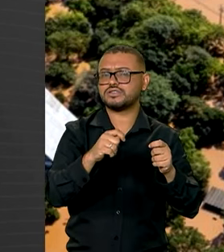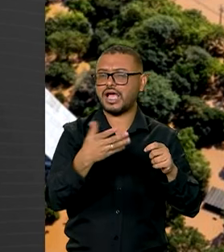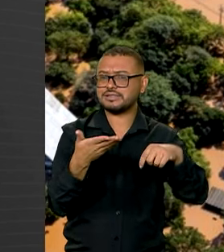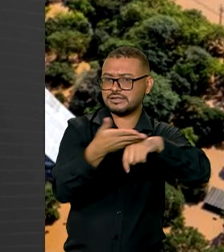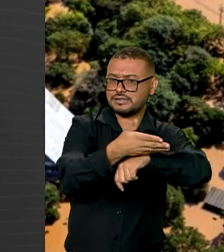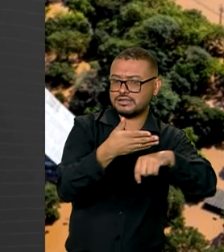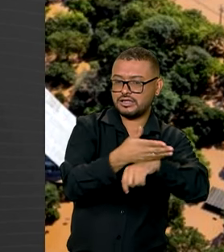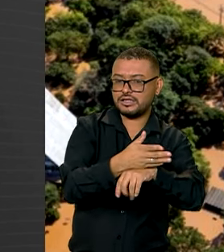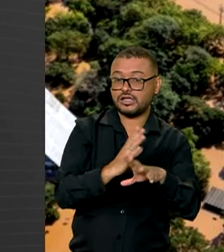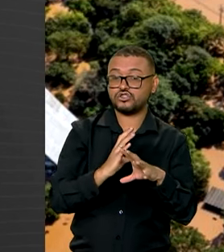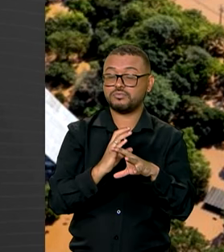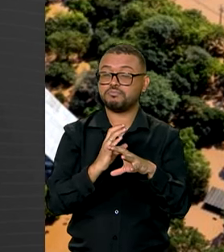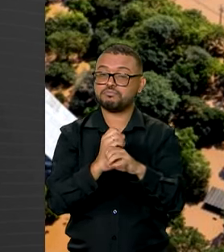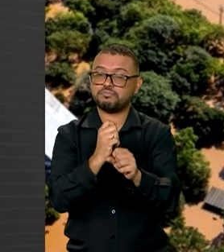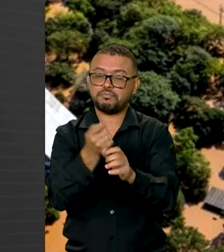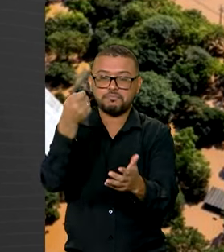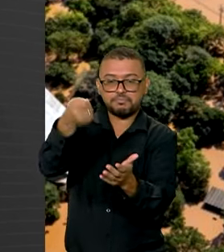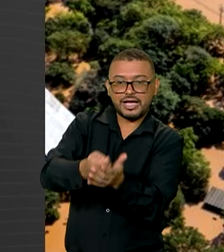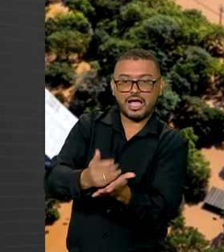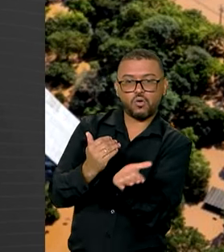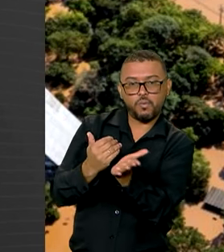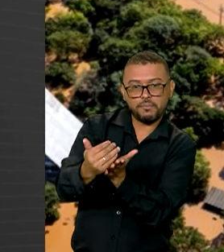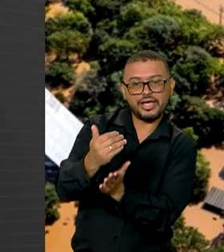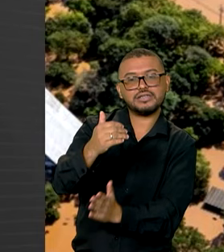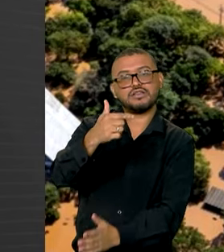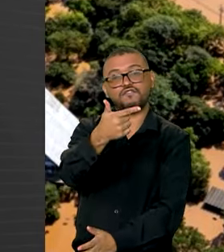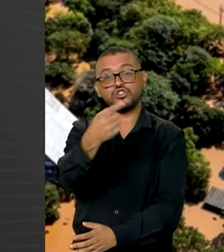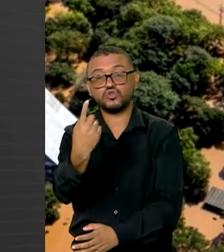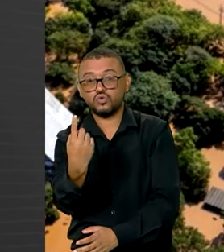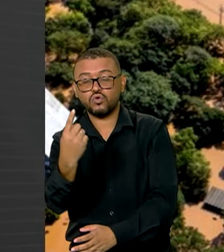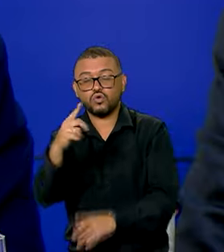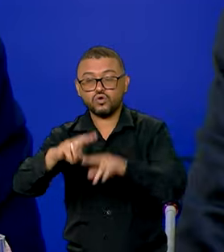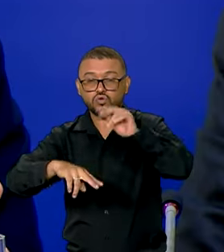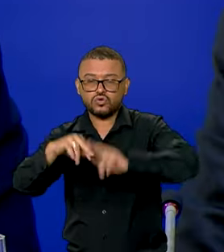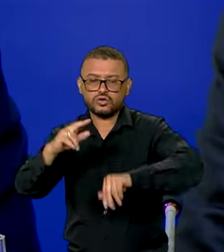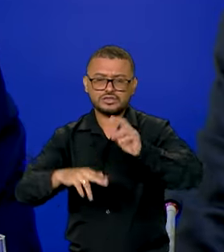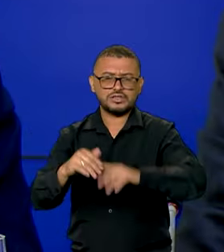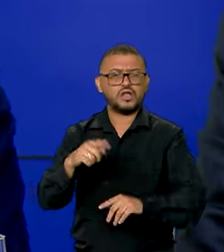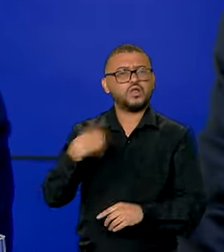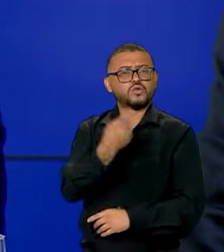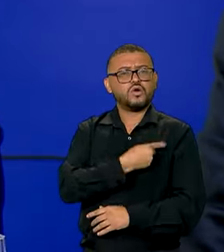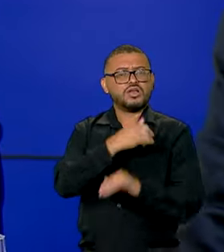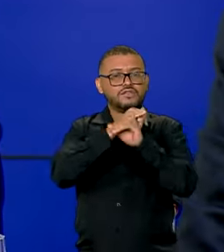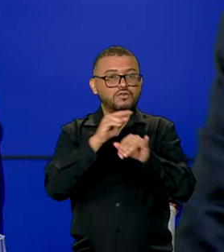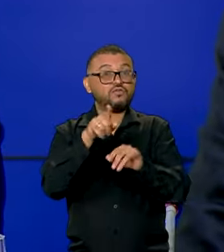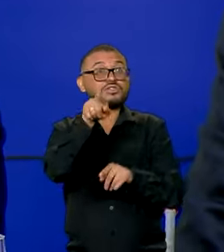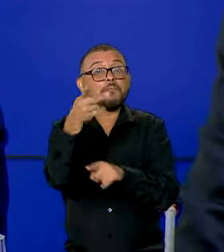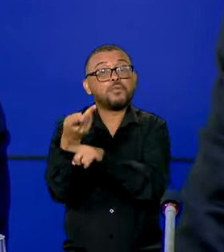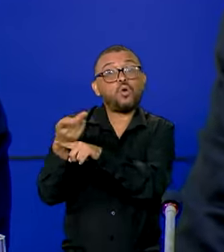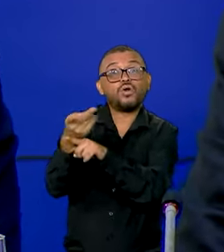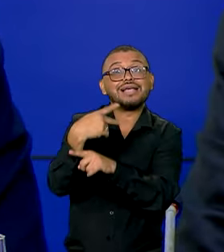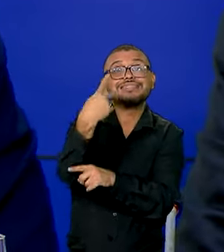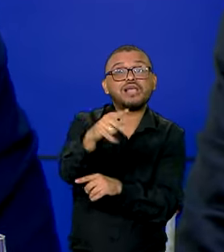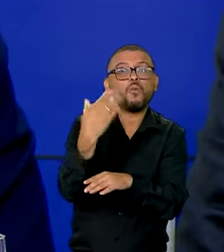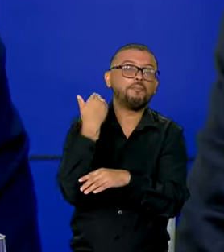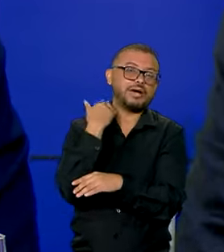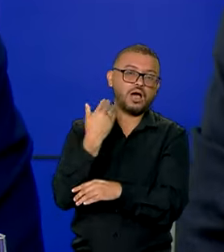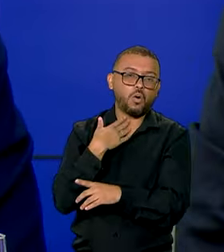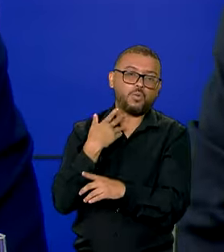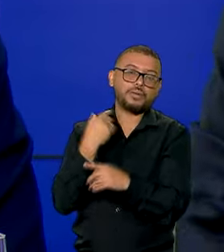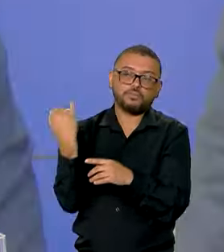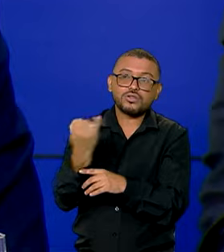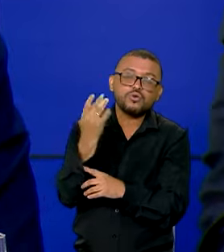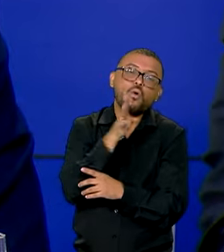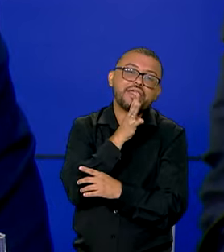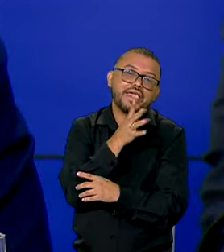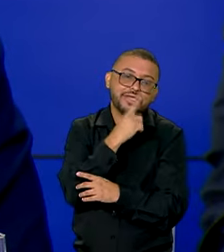E os valores começam a ser liberados no dia 21 de junho. Por que nós estamos falando procure o seu banco? Porque é muito mais fácil, o banco já sabe qual é a